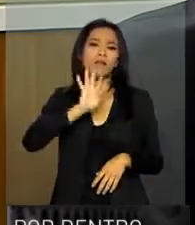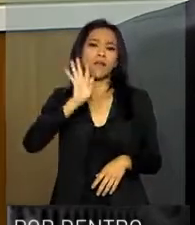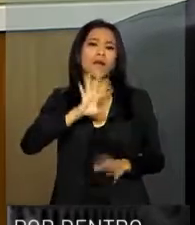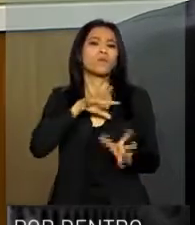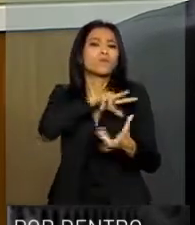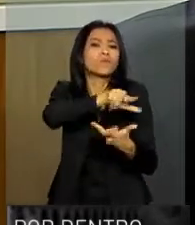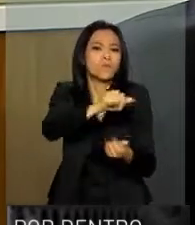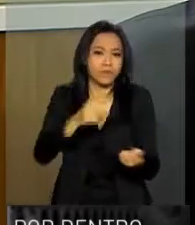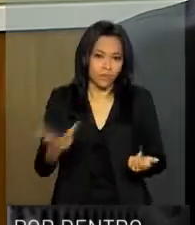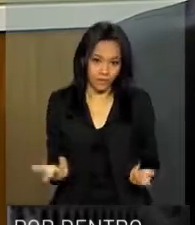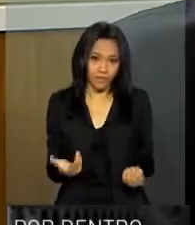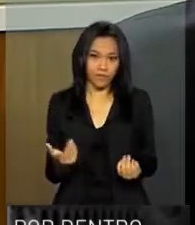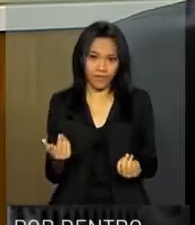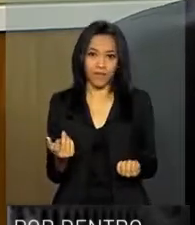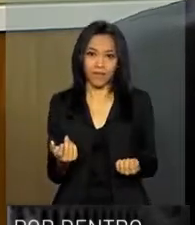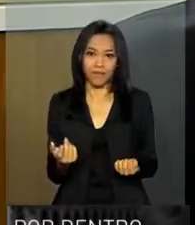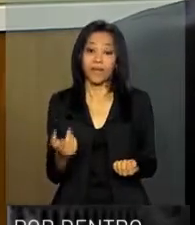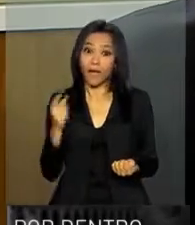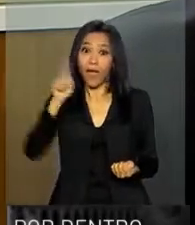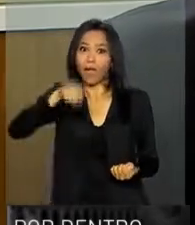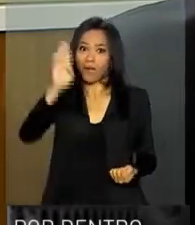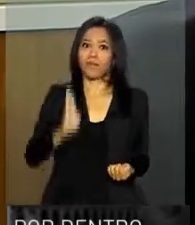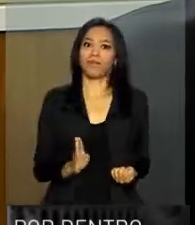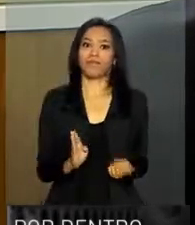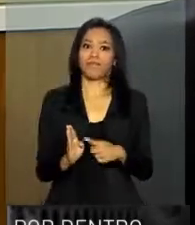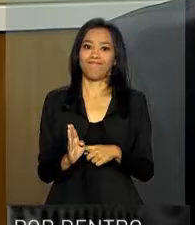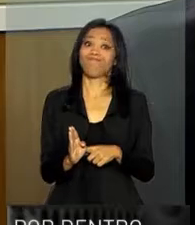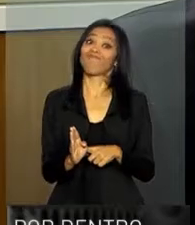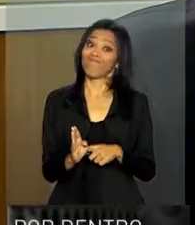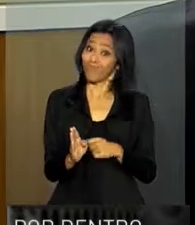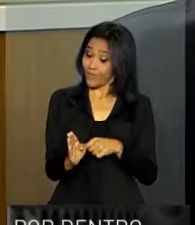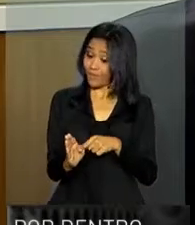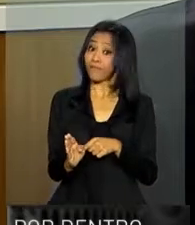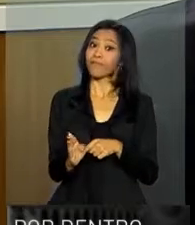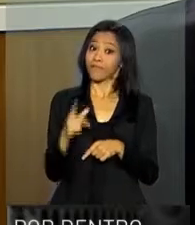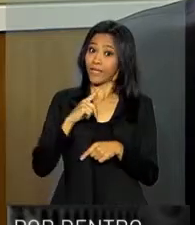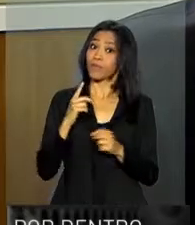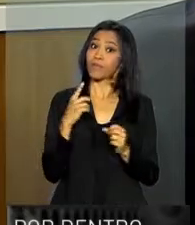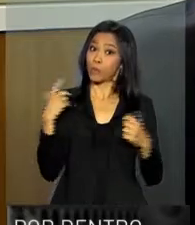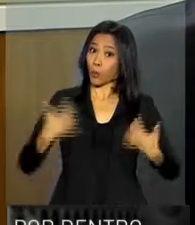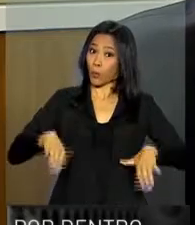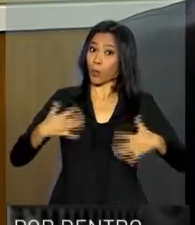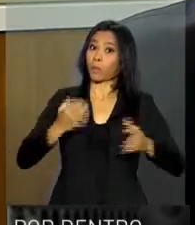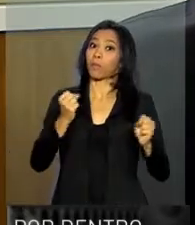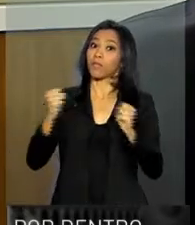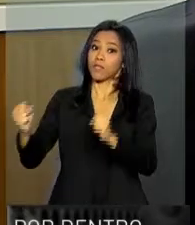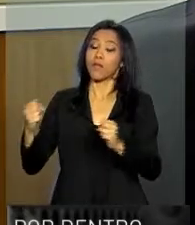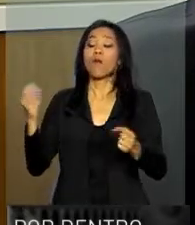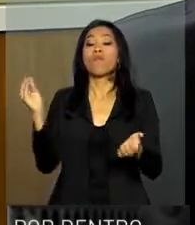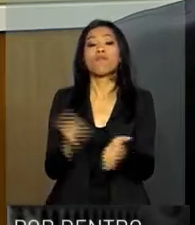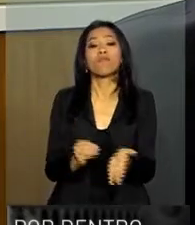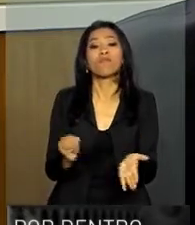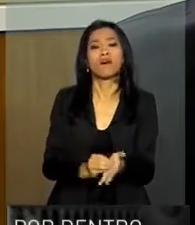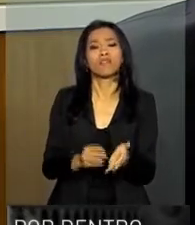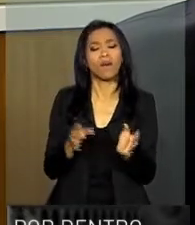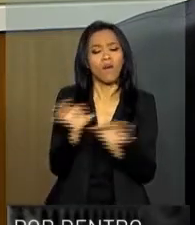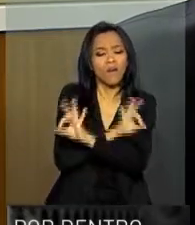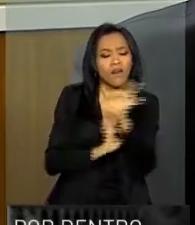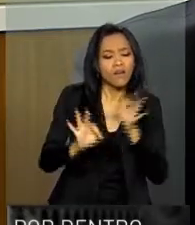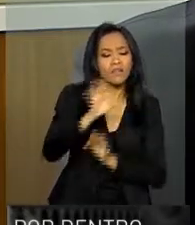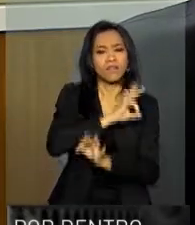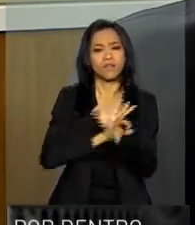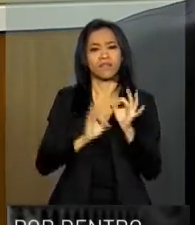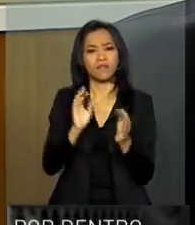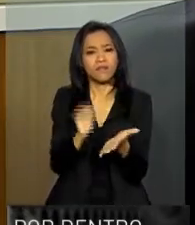esse termo inglês do brasil o potencial nós temos o que nós temos que fazer é uma reforma para que possam